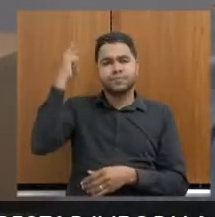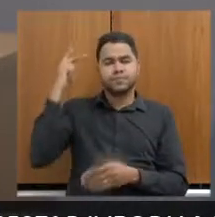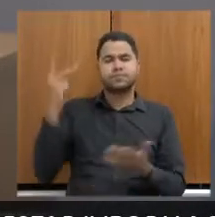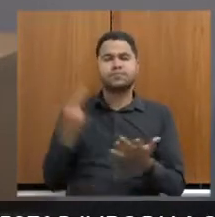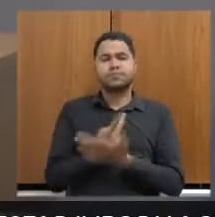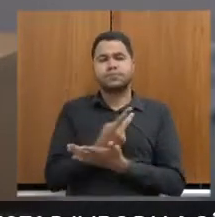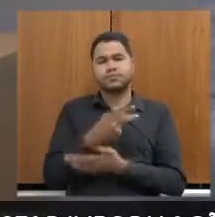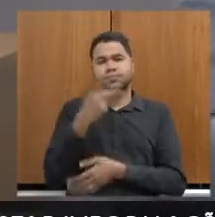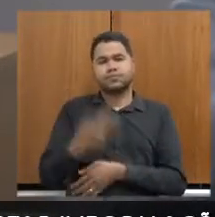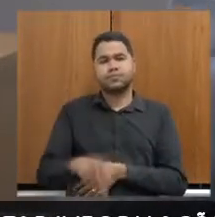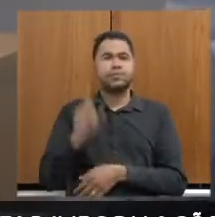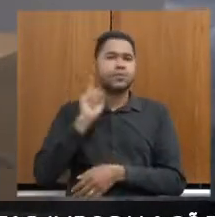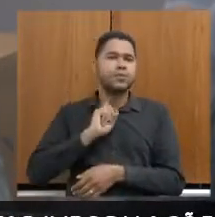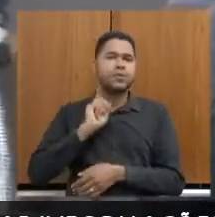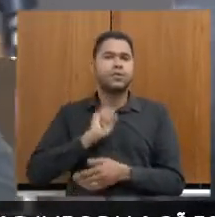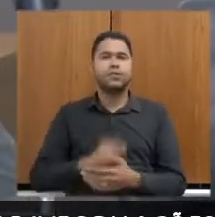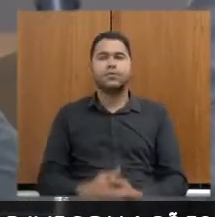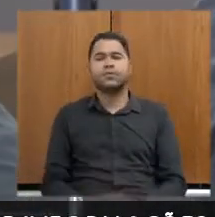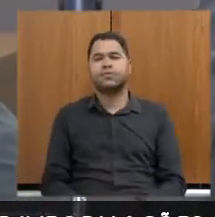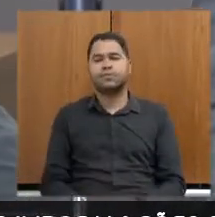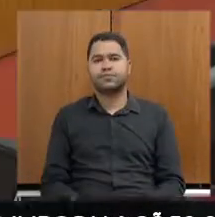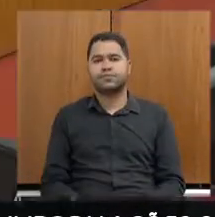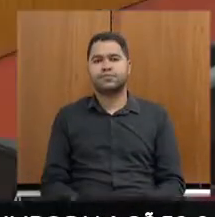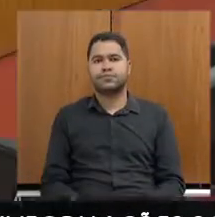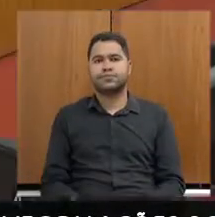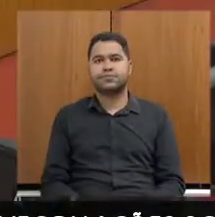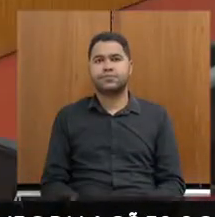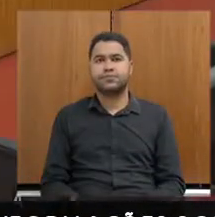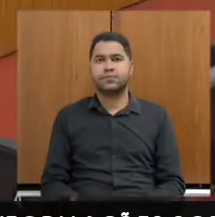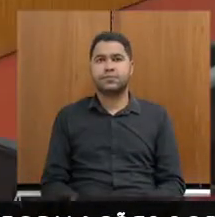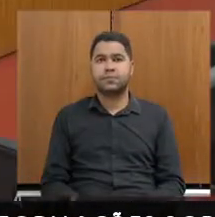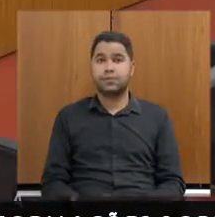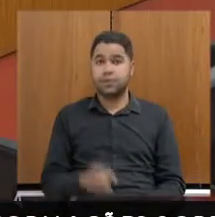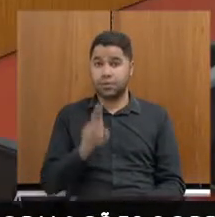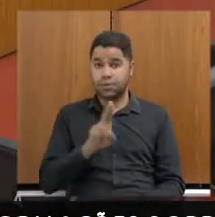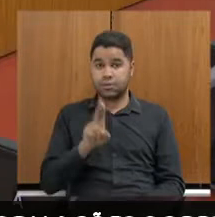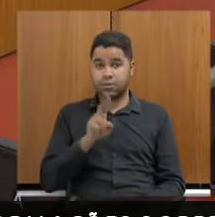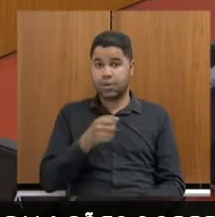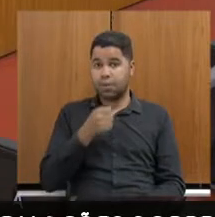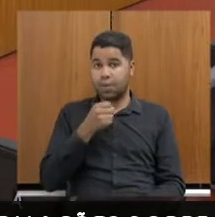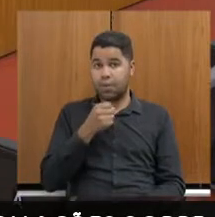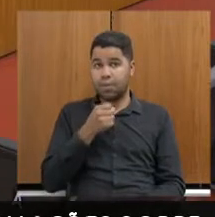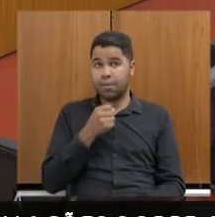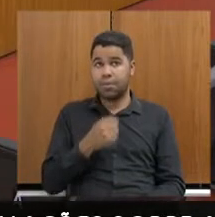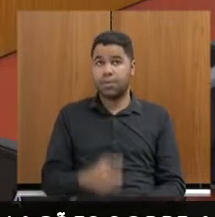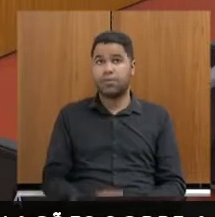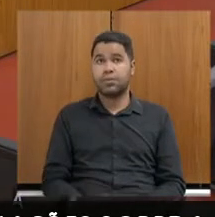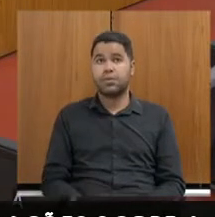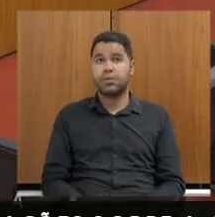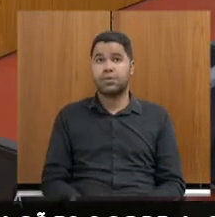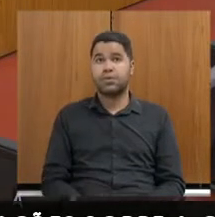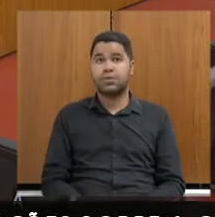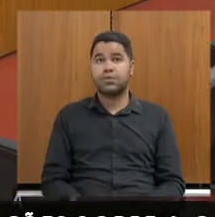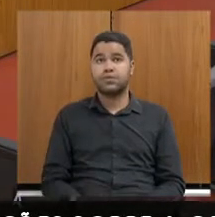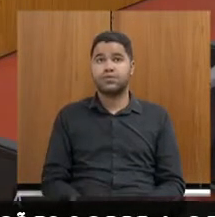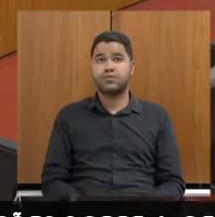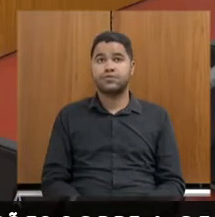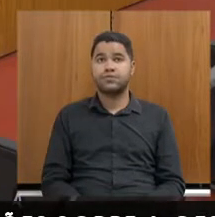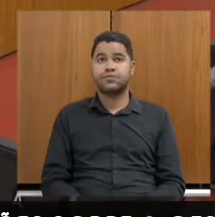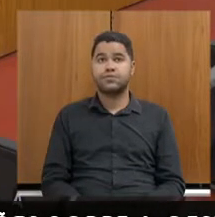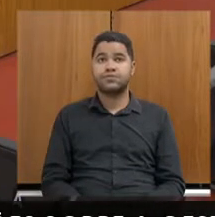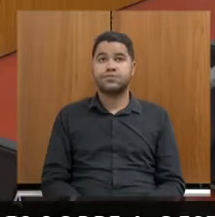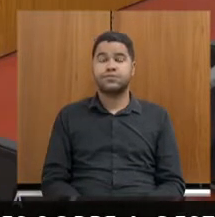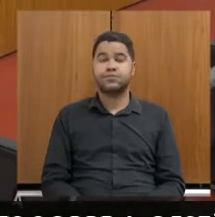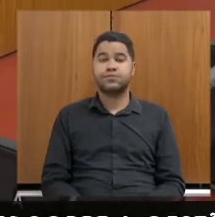na Saúde do Estado de Minas Gerais se eu perguntar de você deitar você deseja usar da palavra pois não